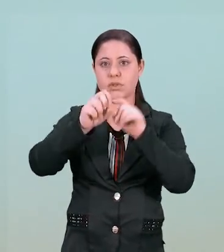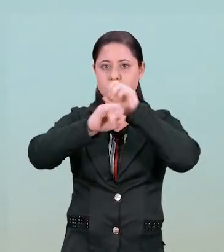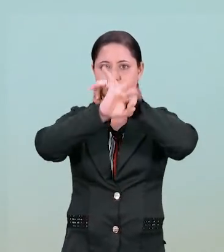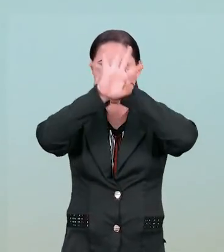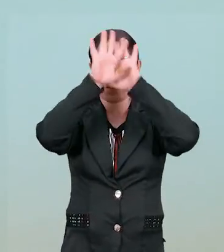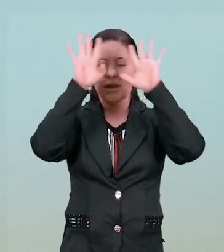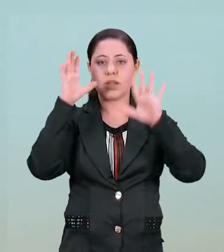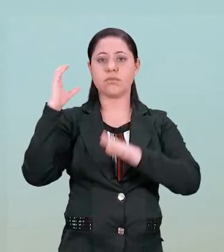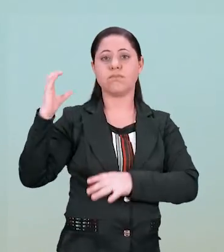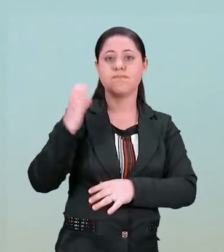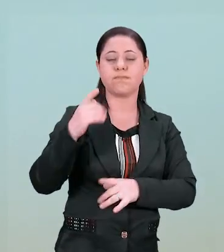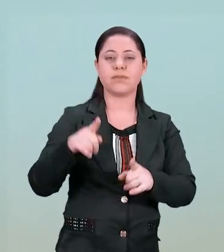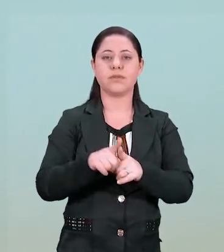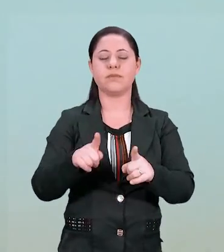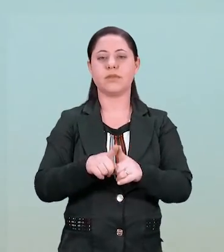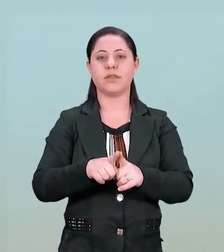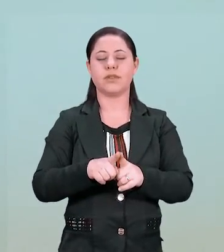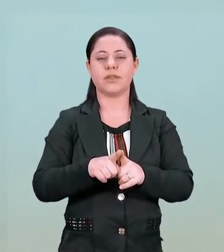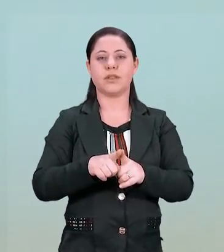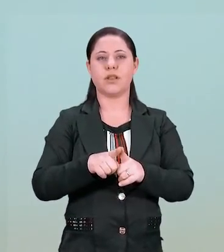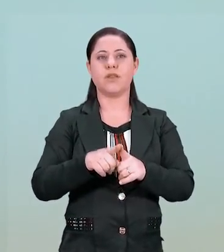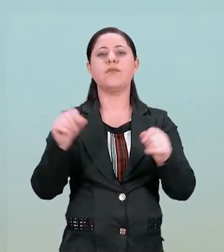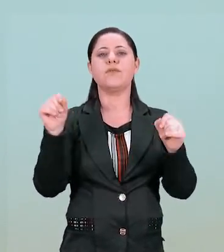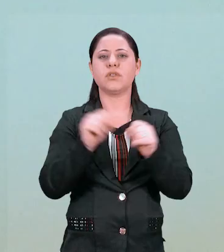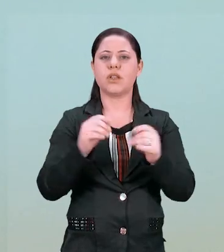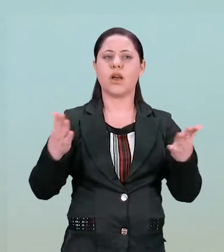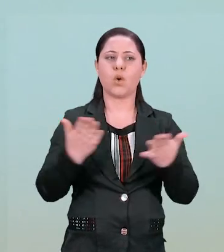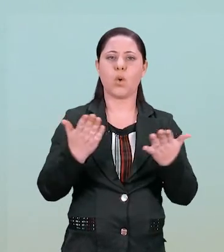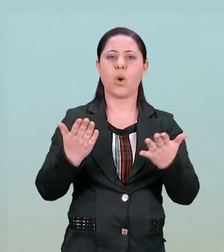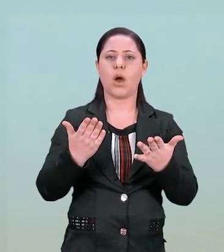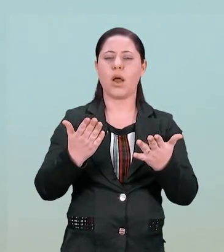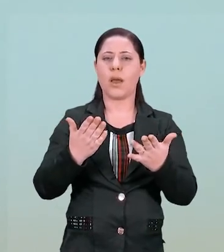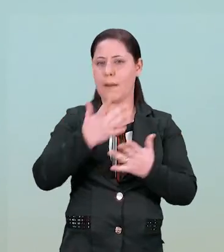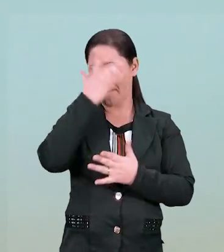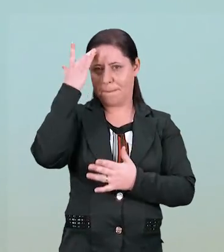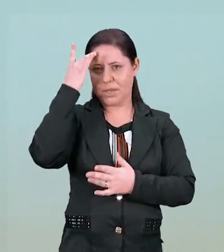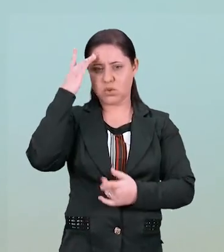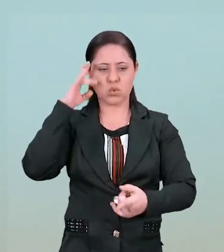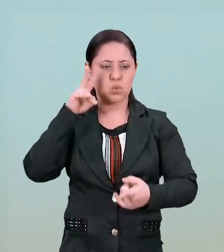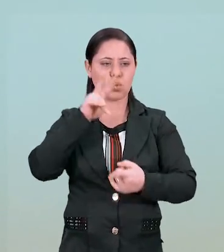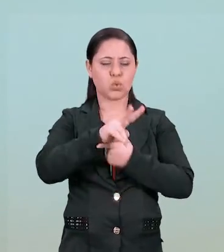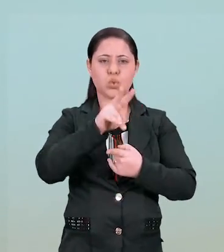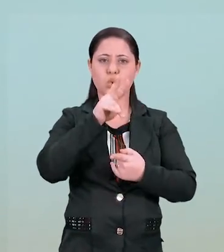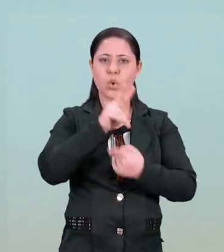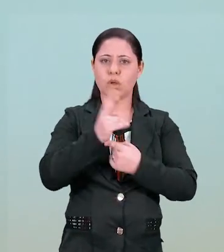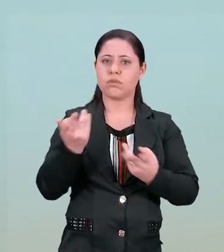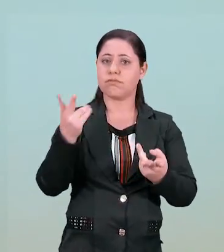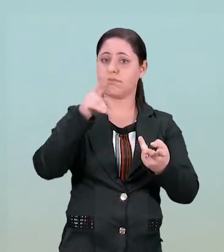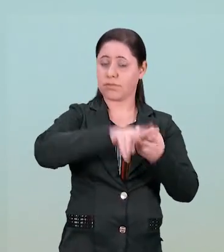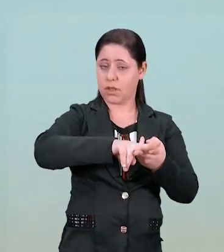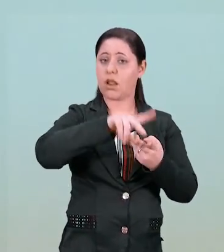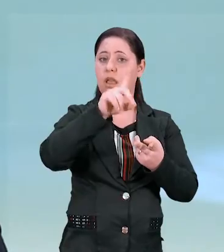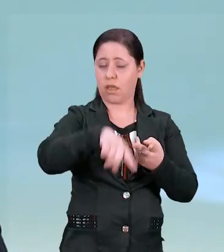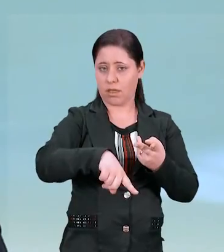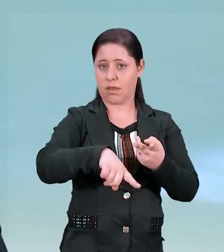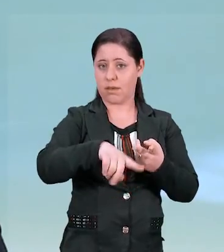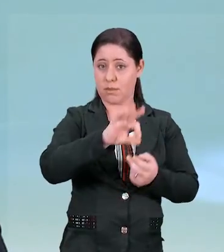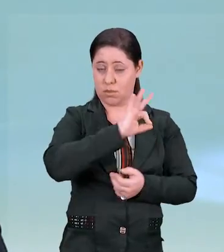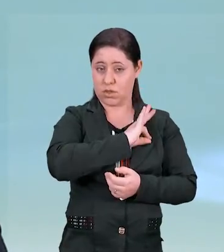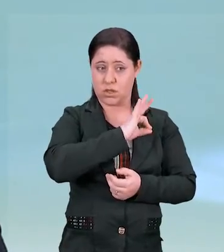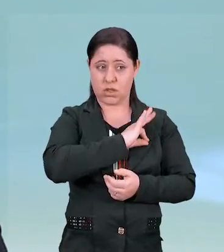nós queremos agora fazer, colocando agentes penitenciários para cuidar dos presos. E este novo presídio vai ser